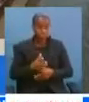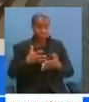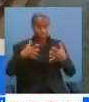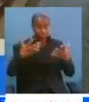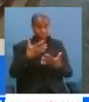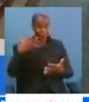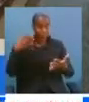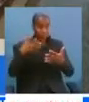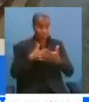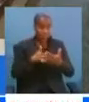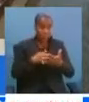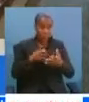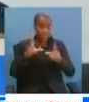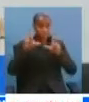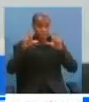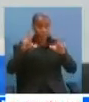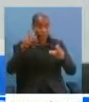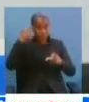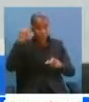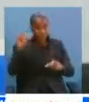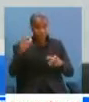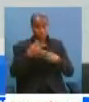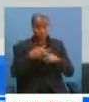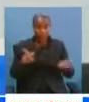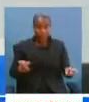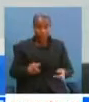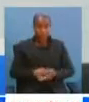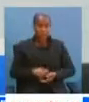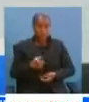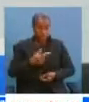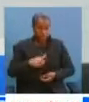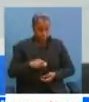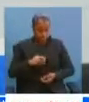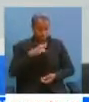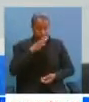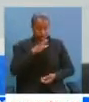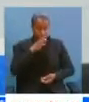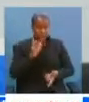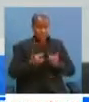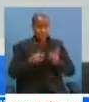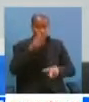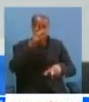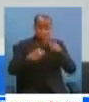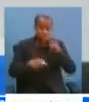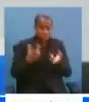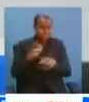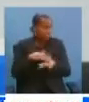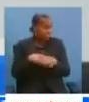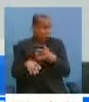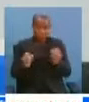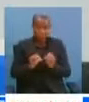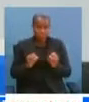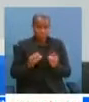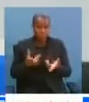de exposição de ideias contrárias. Nós frequentemente ouvimos dizer que as pessoas não exercem o